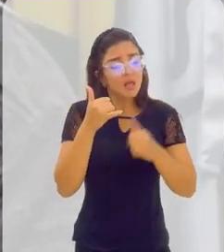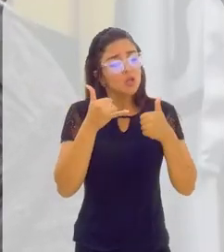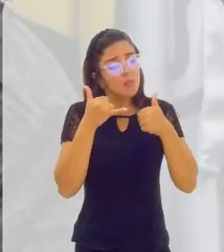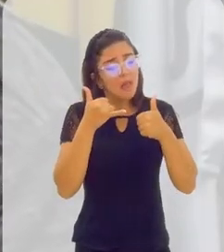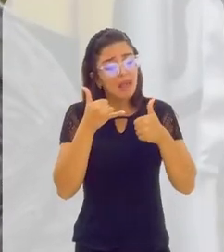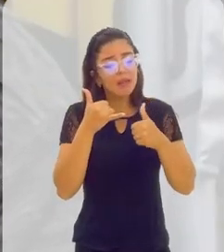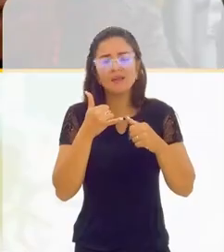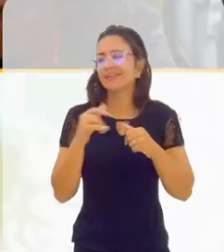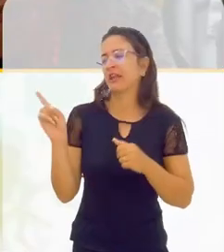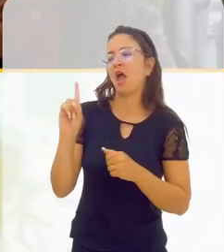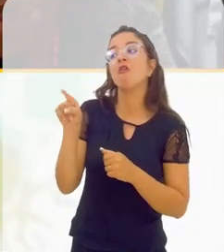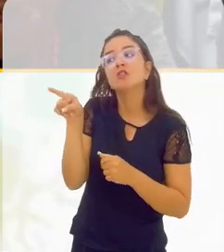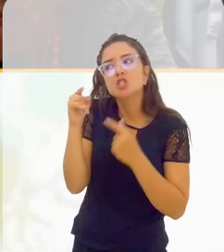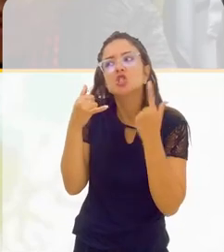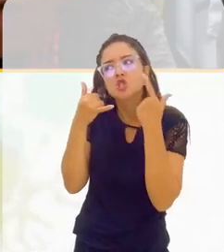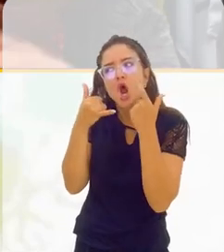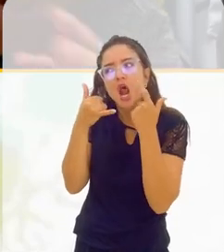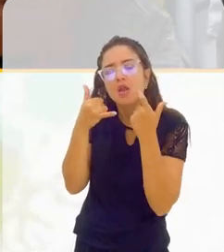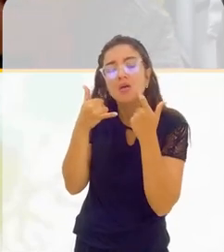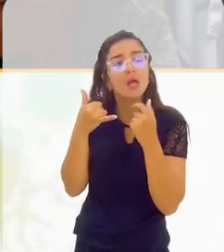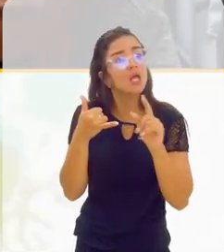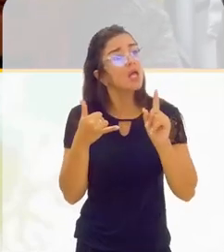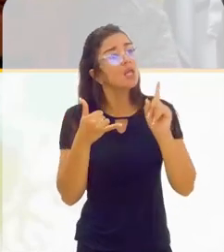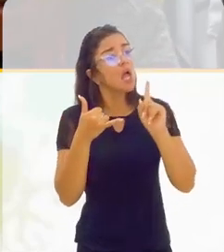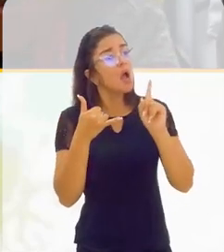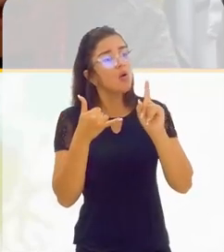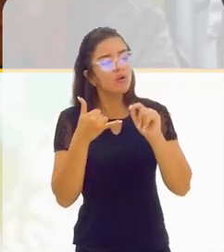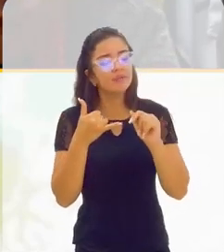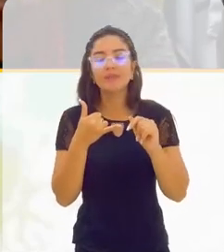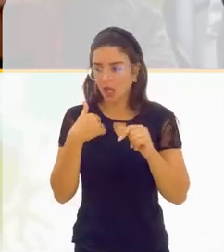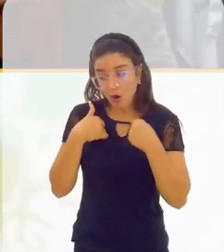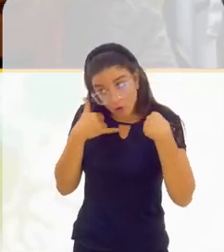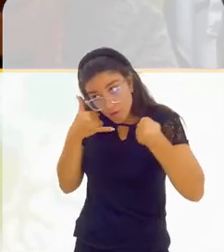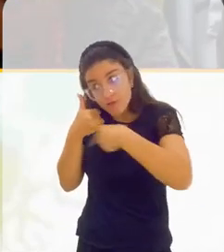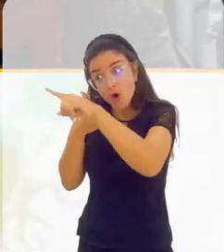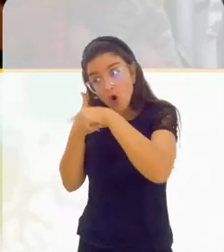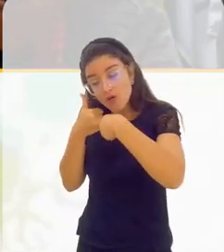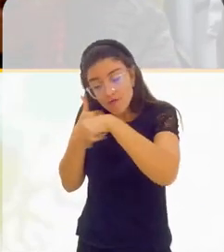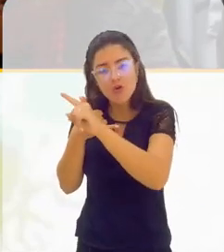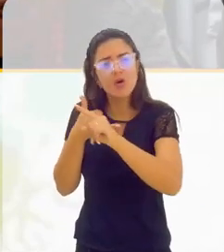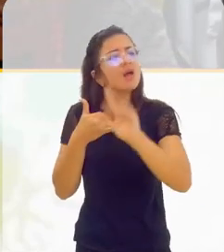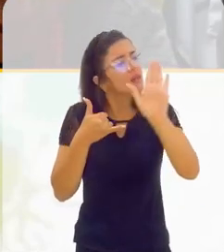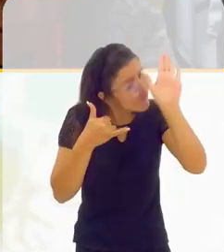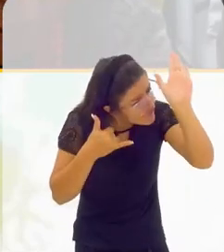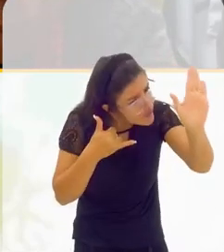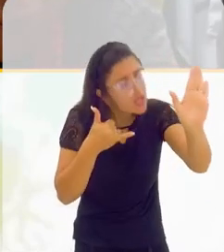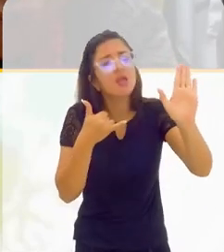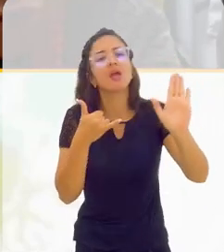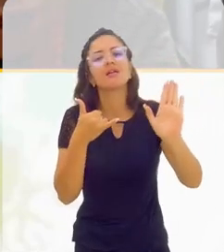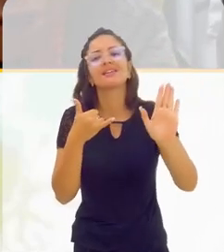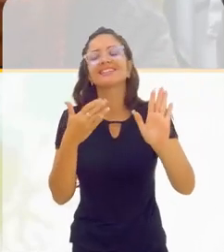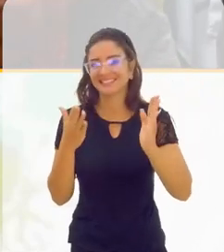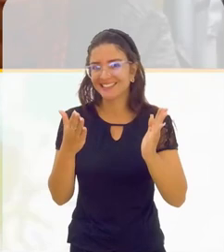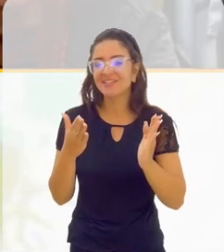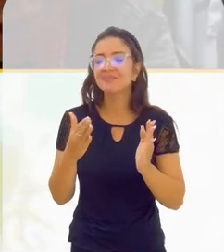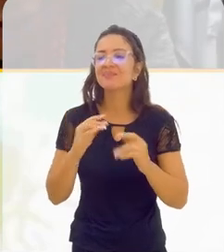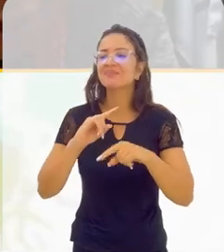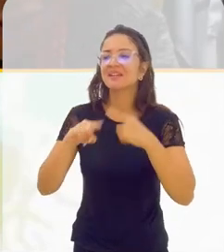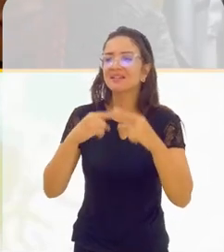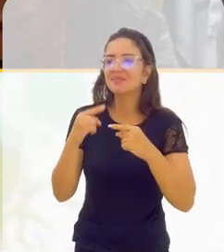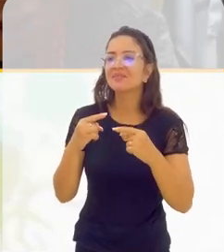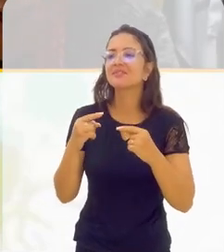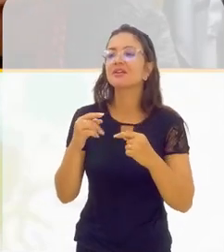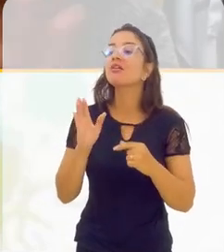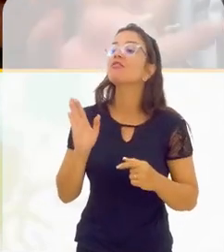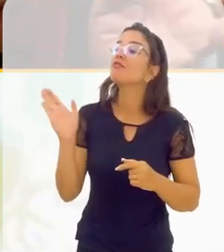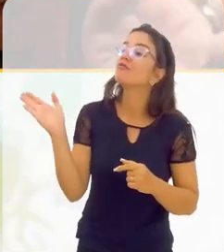eu vou para aí Não mãe fica aí ela veio falou nós vamos no cabeleireiro já que não dá para mexer